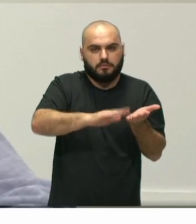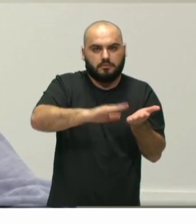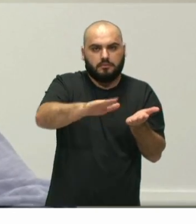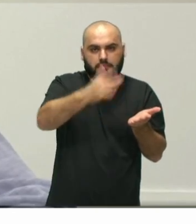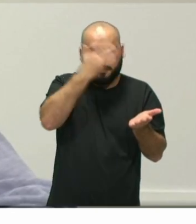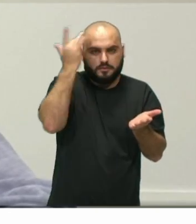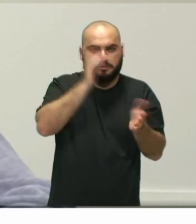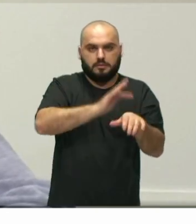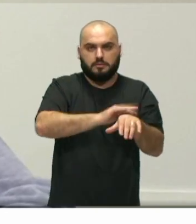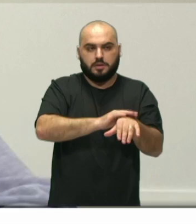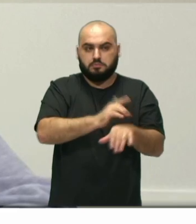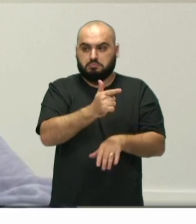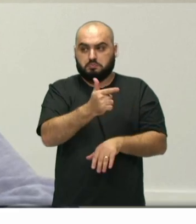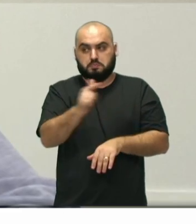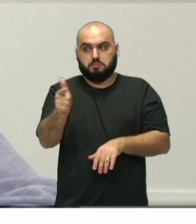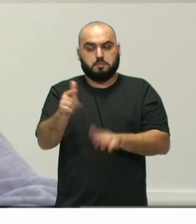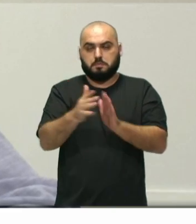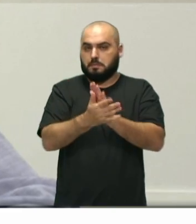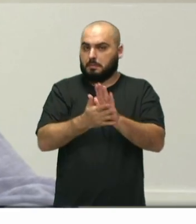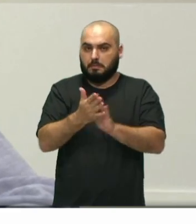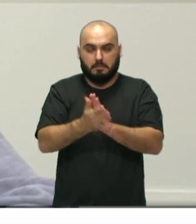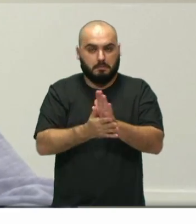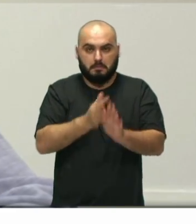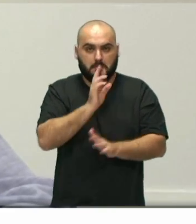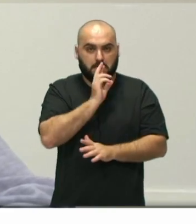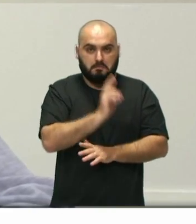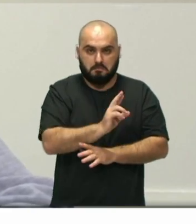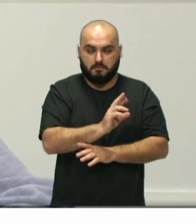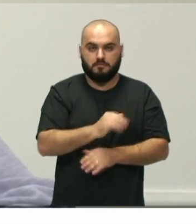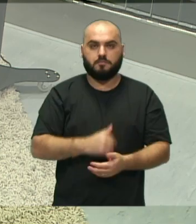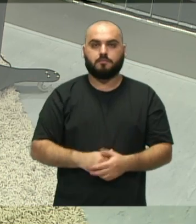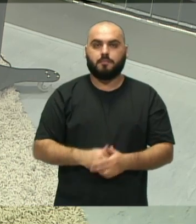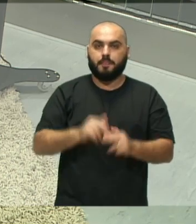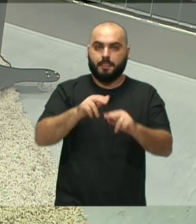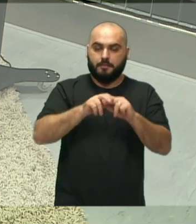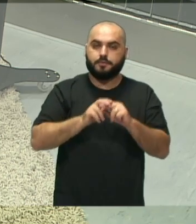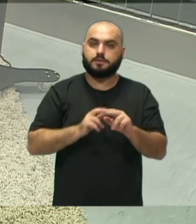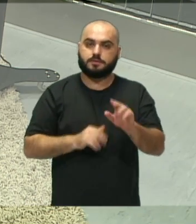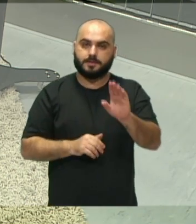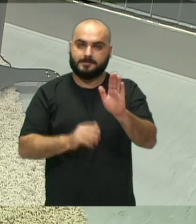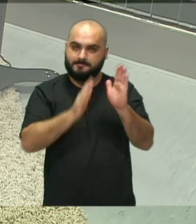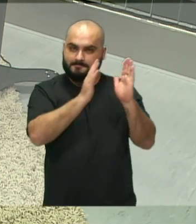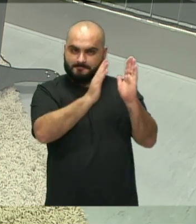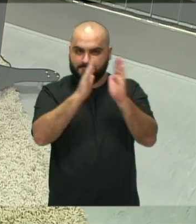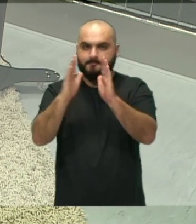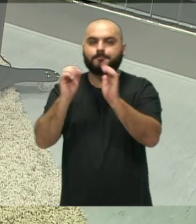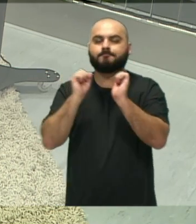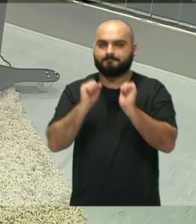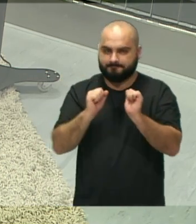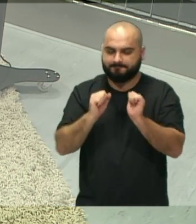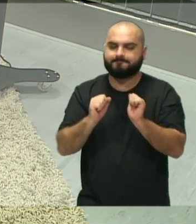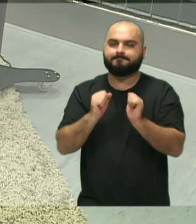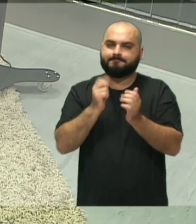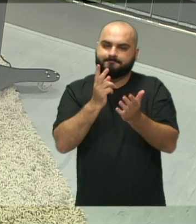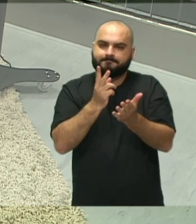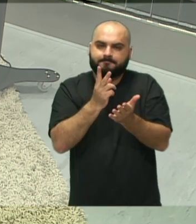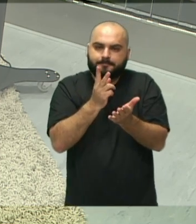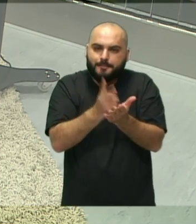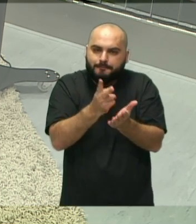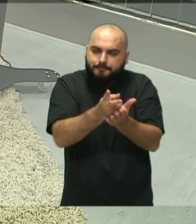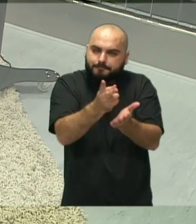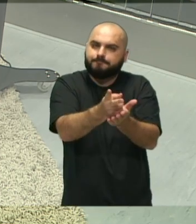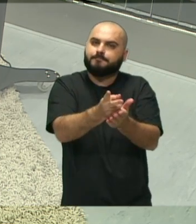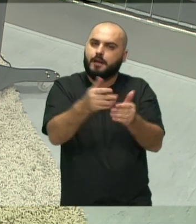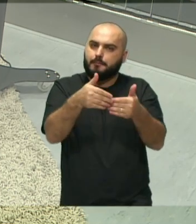se contaminando. Nós não temos cientificamente comprovado. Então, a biblioteca é um meio, sim, que pode continuar aberto, né, prestando seu